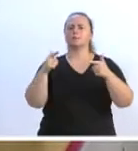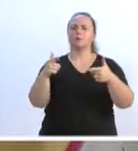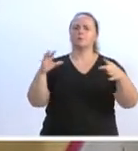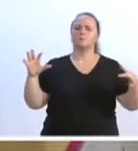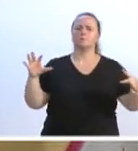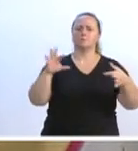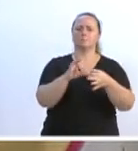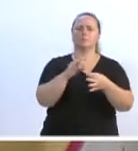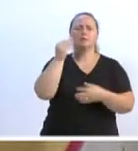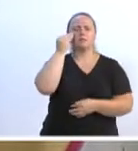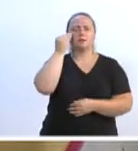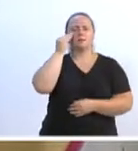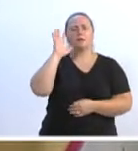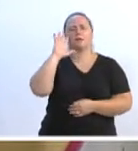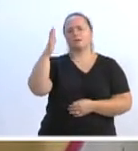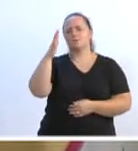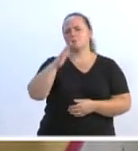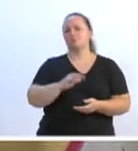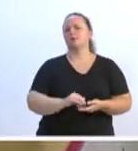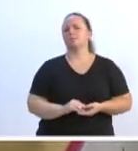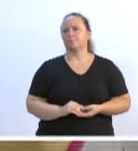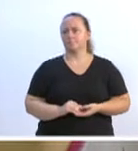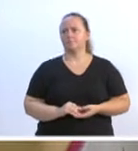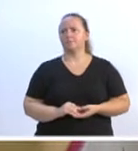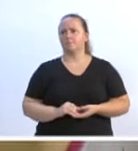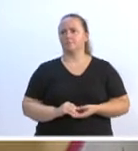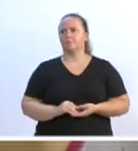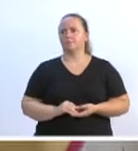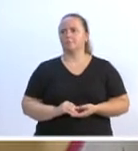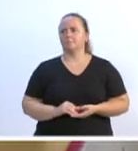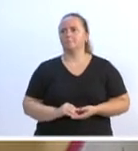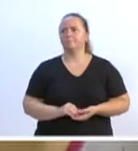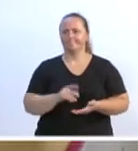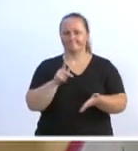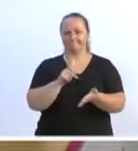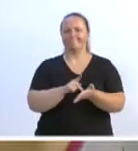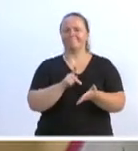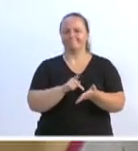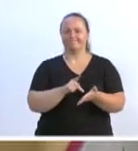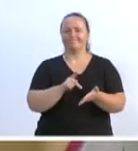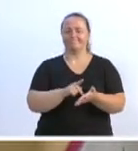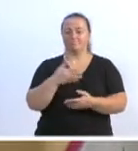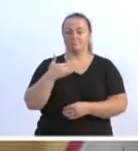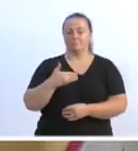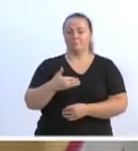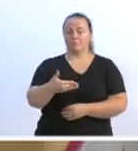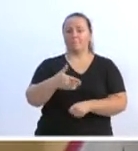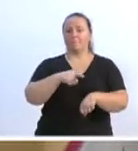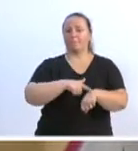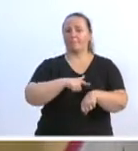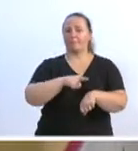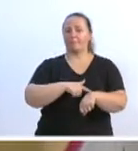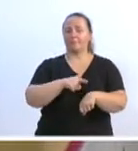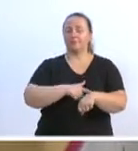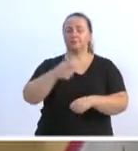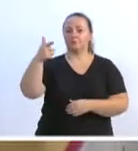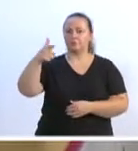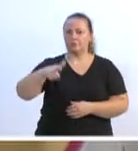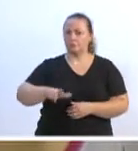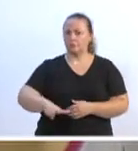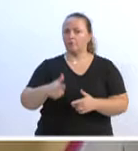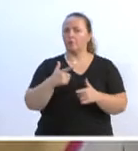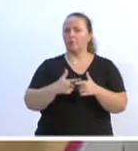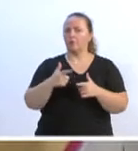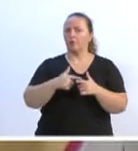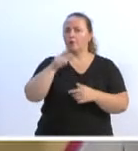problema porque volto a lembrar não quero crer que nós tenhamos que passar por um novo momento de problemas com relação